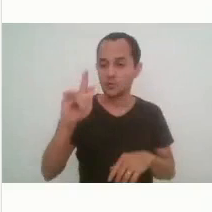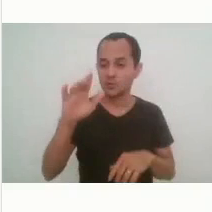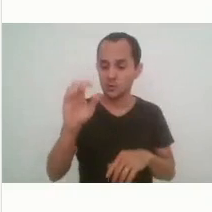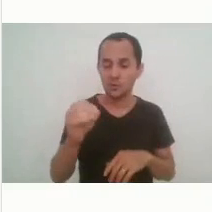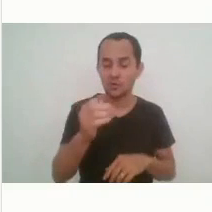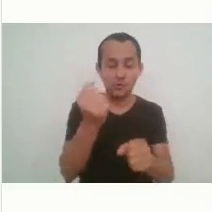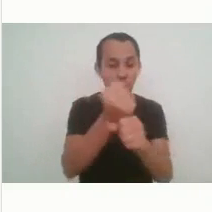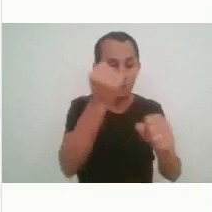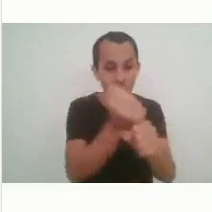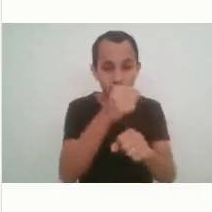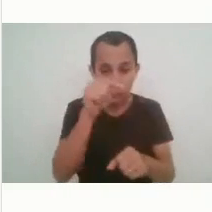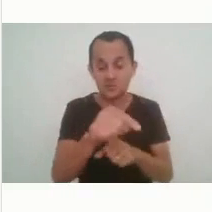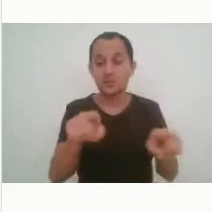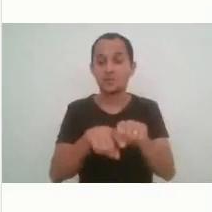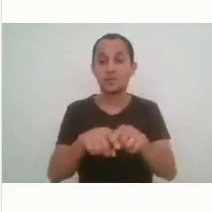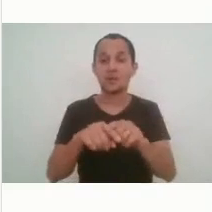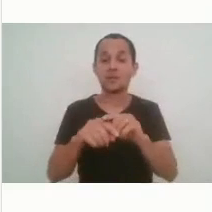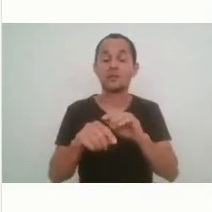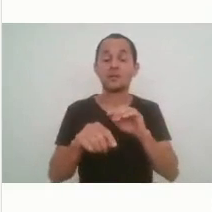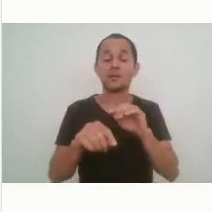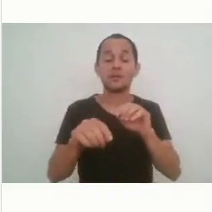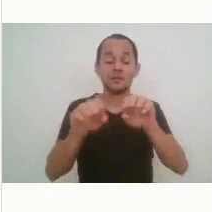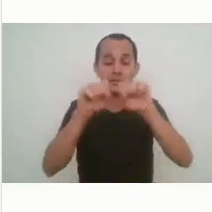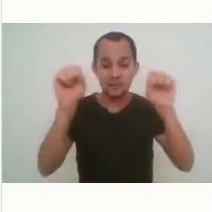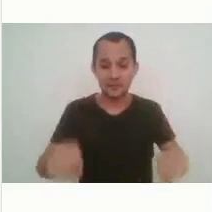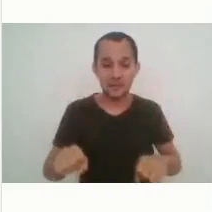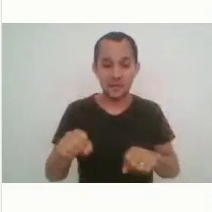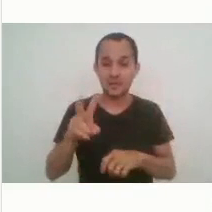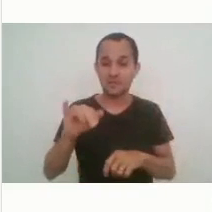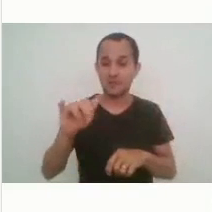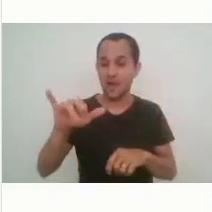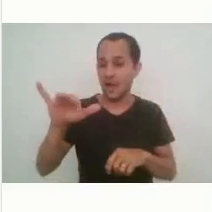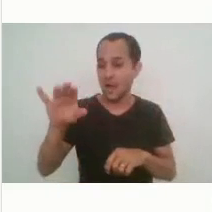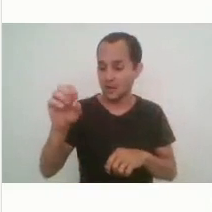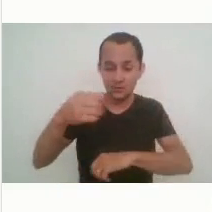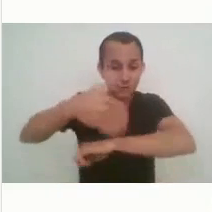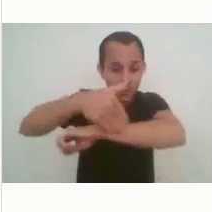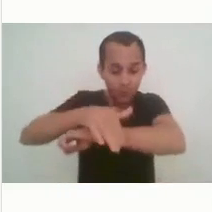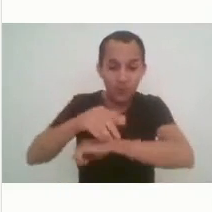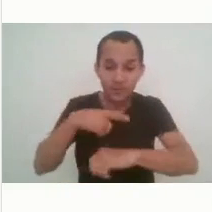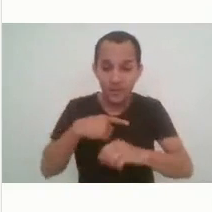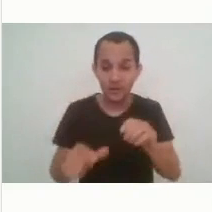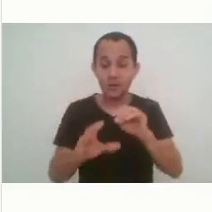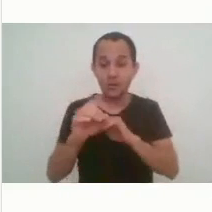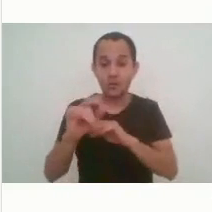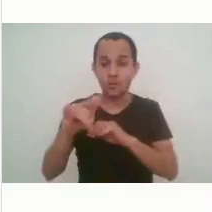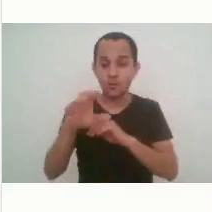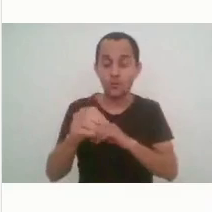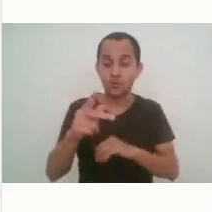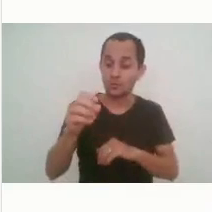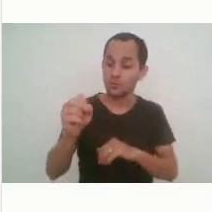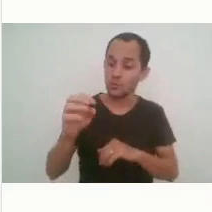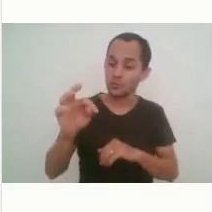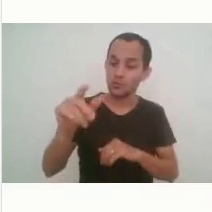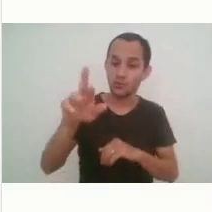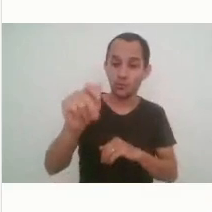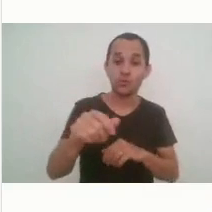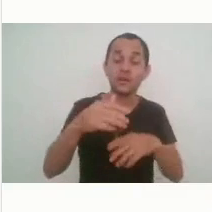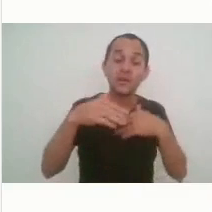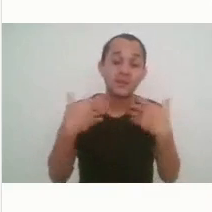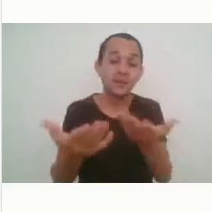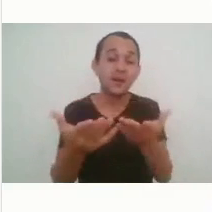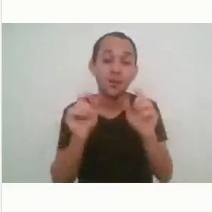na lei de sistema viário que regulamenta as vias públicas, está lá. No código de posturas, está lá. Então, é um